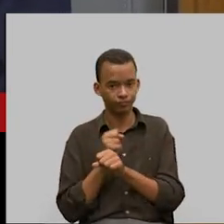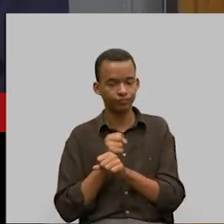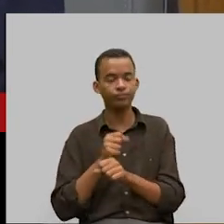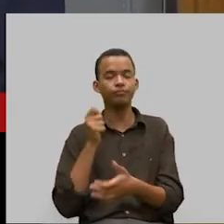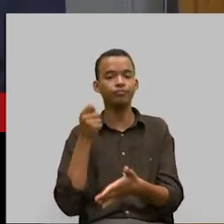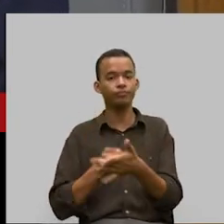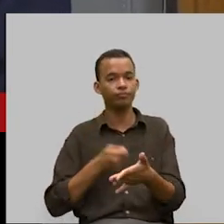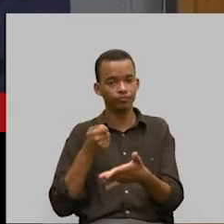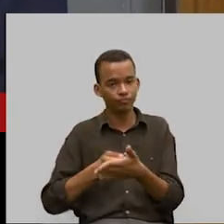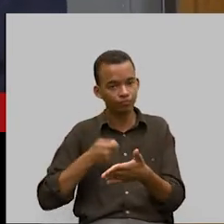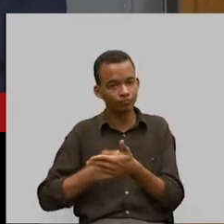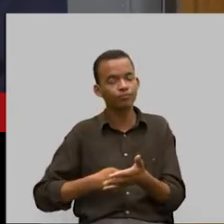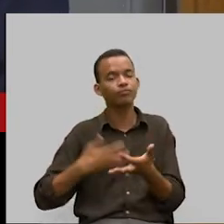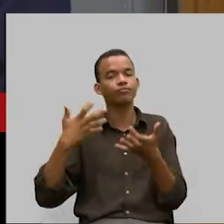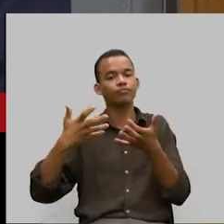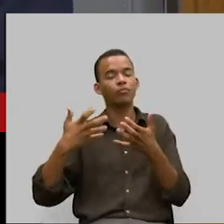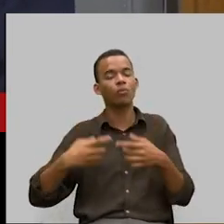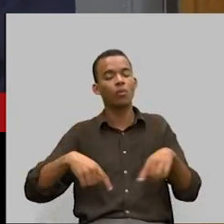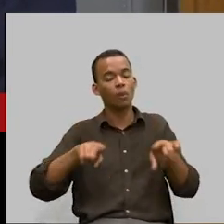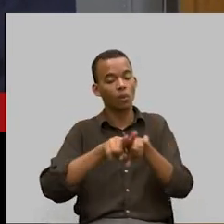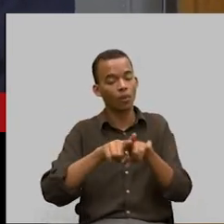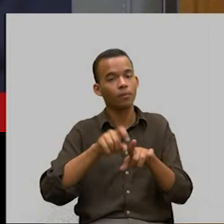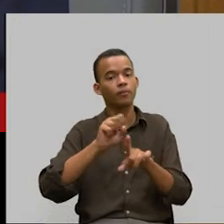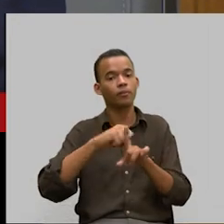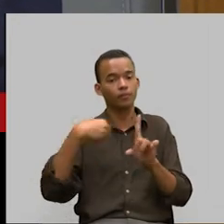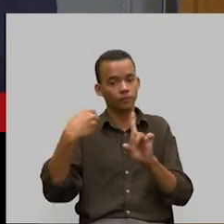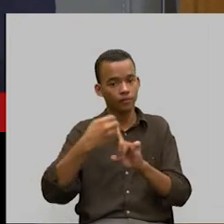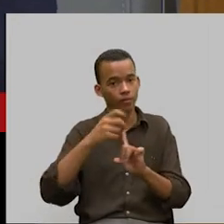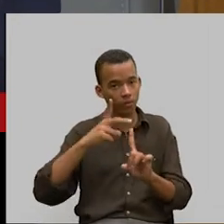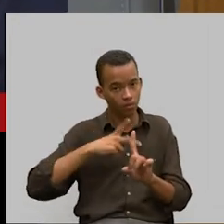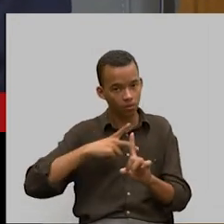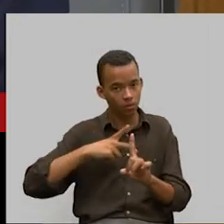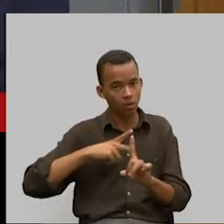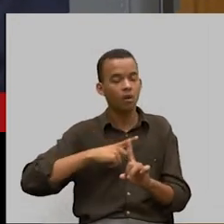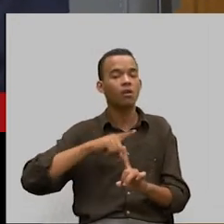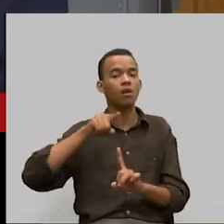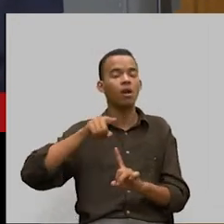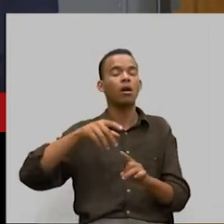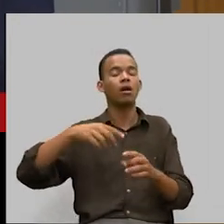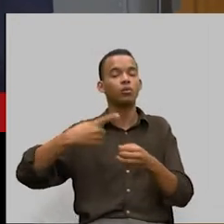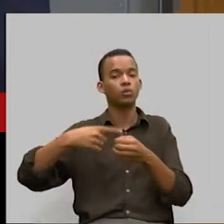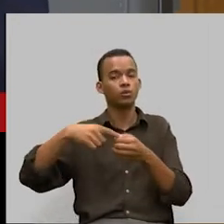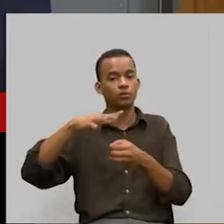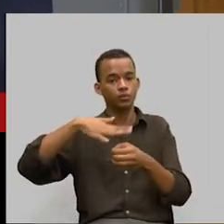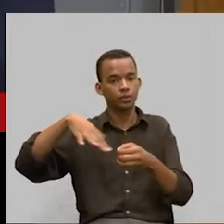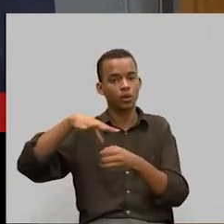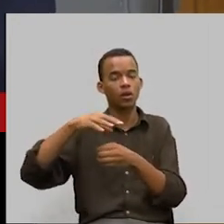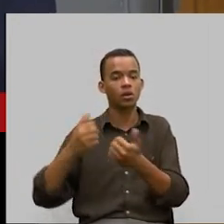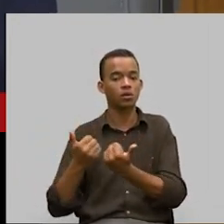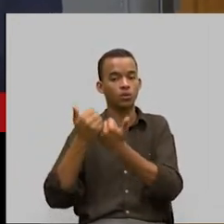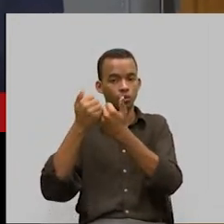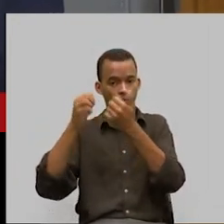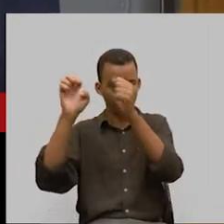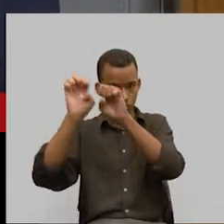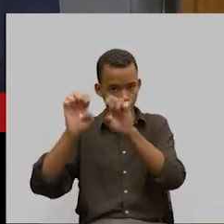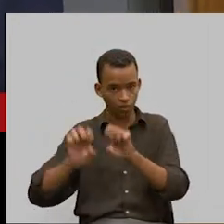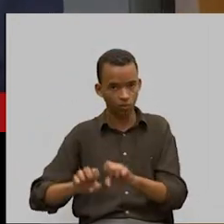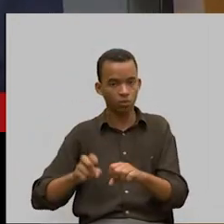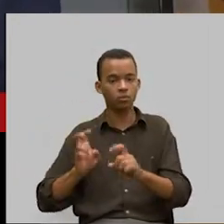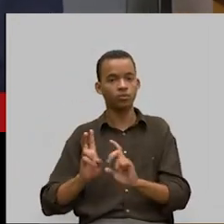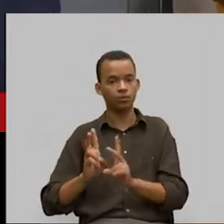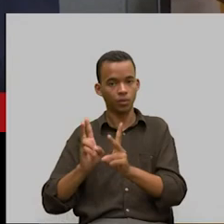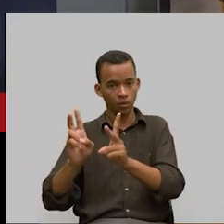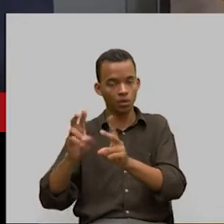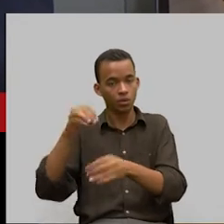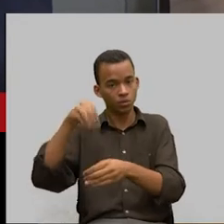árdua com parceria pú público-privada do município local que essa estrutura que tava lá subutilizada é do